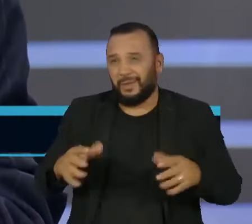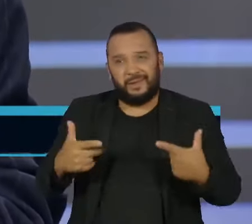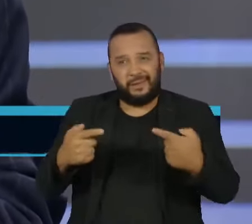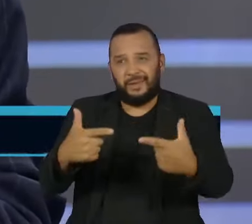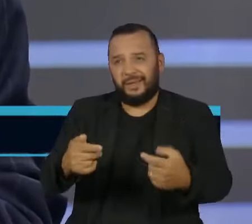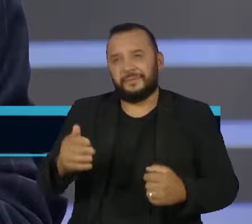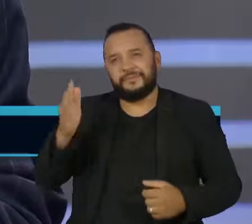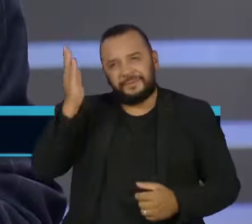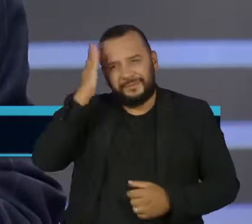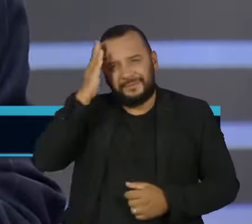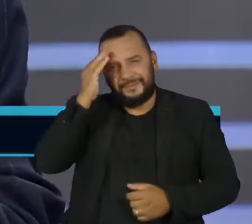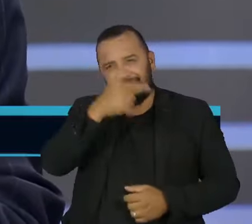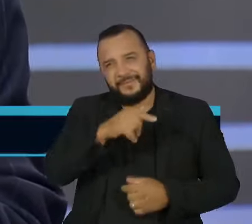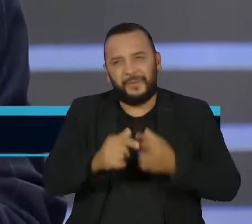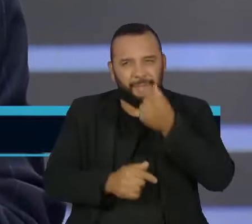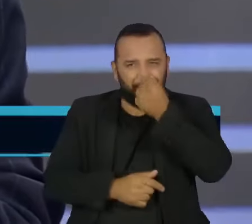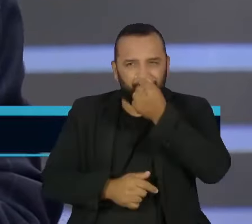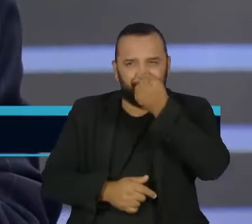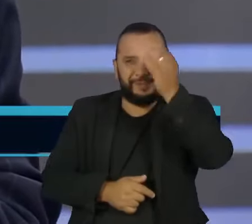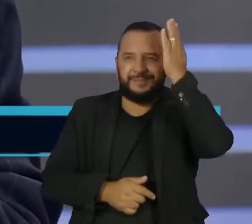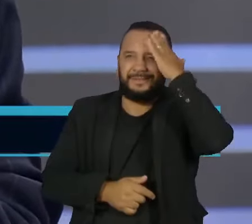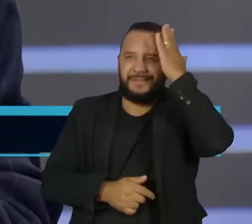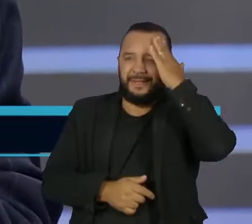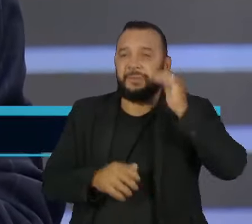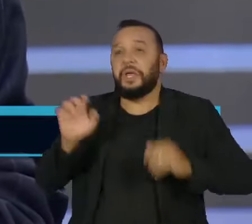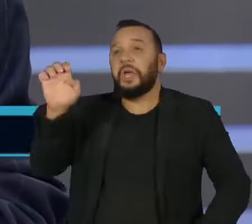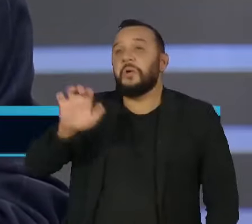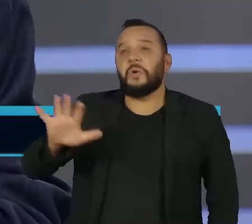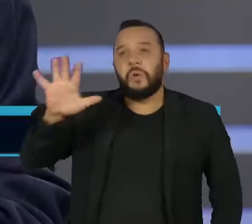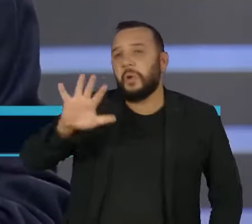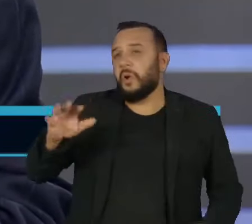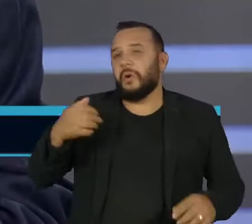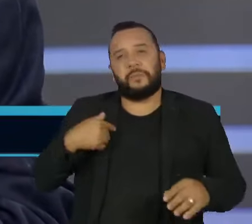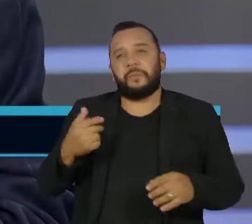Putin sabe disso e já falou isso. Os europeus